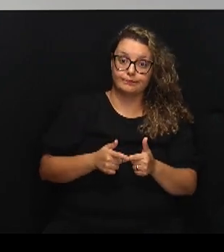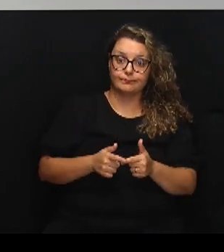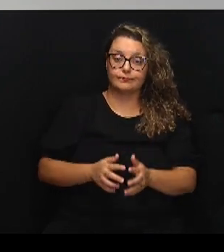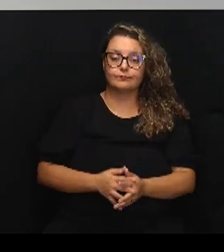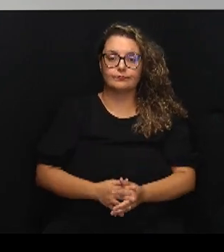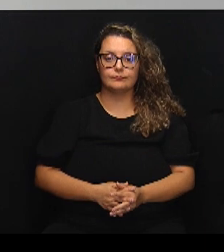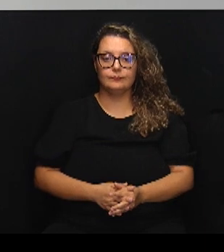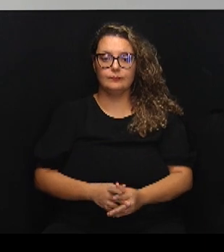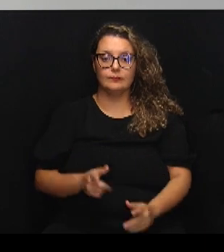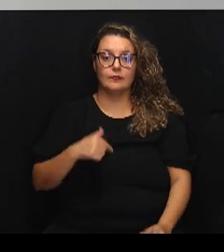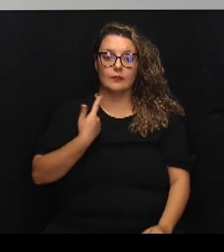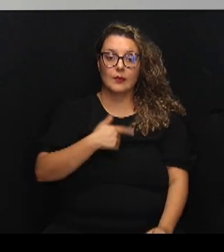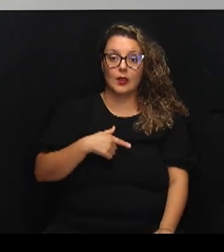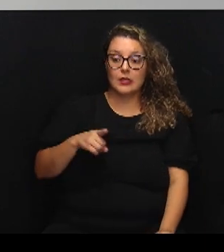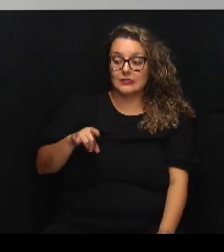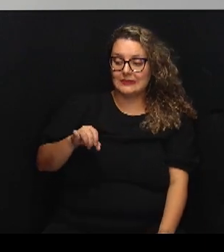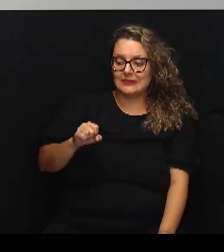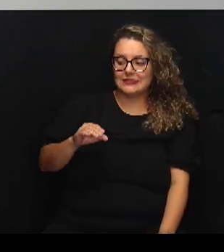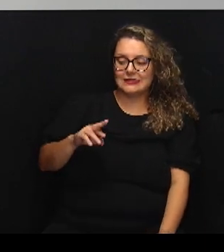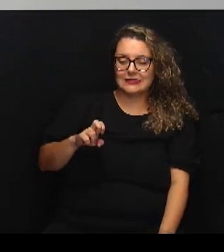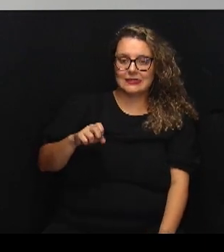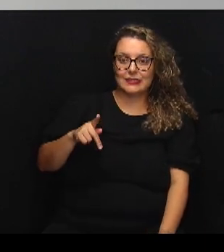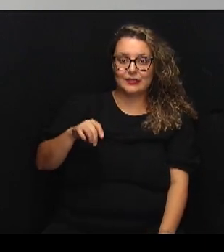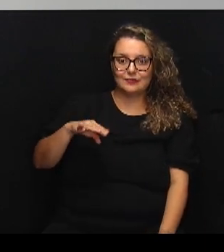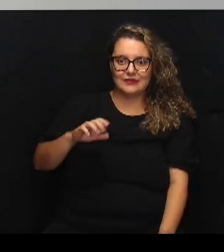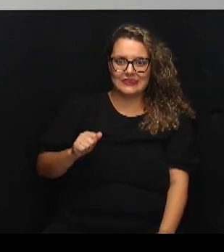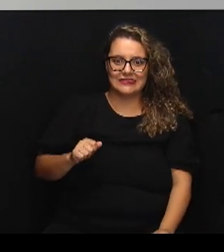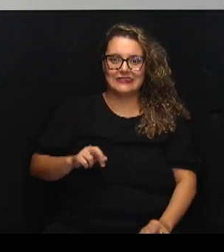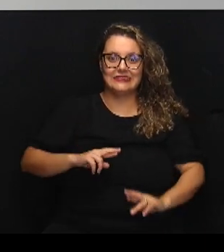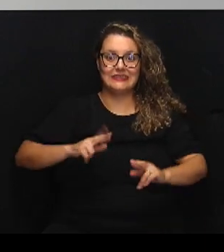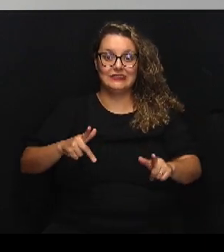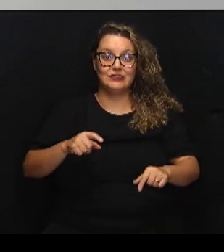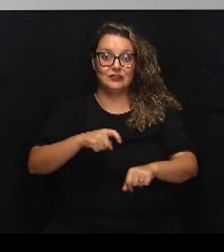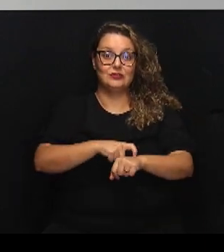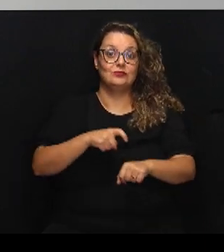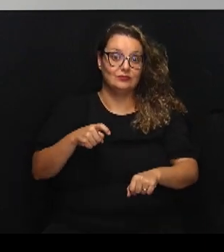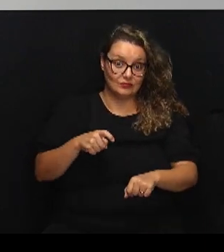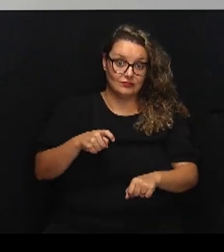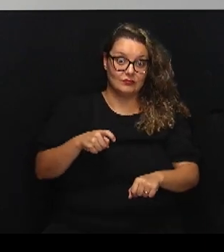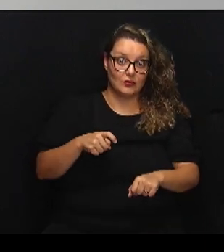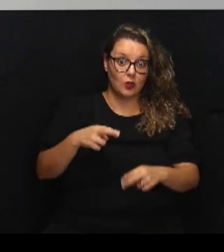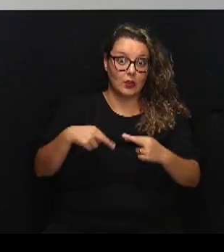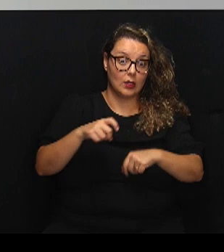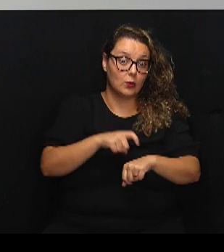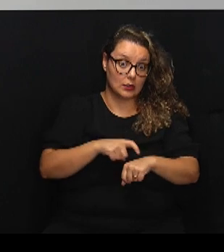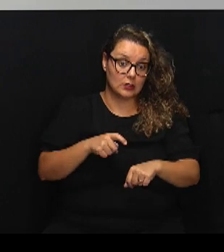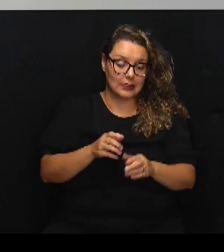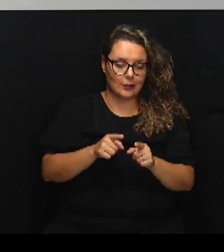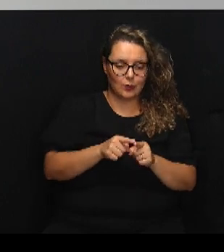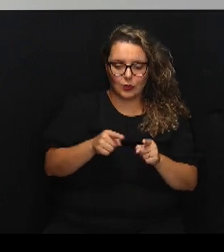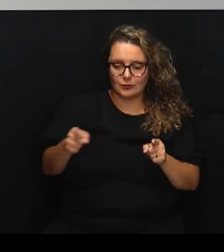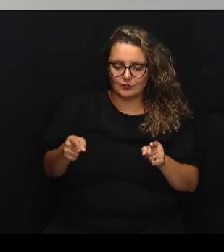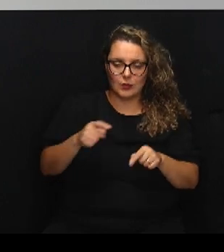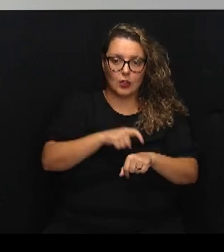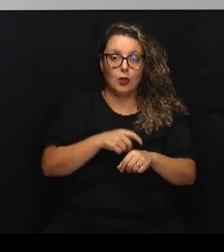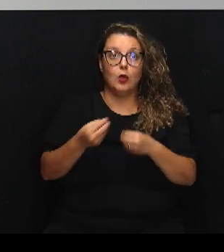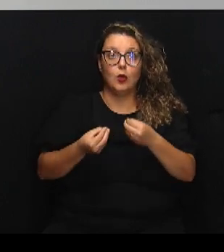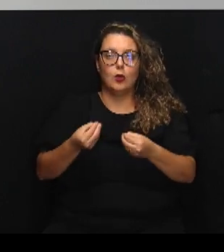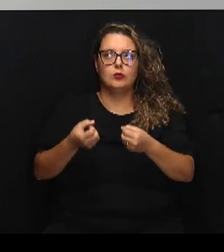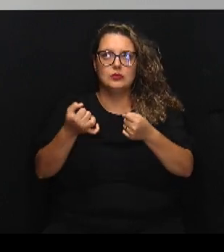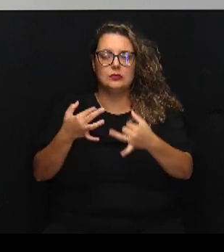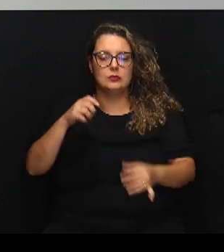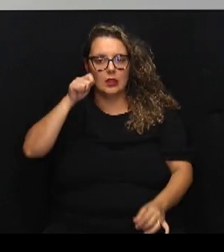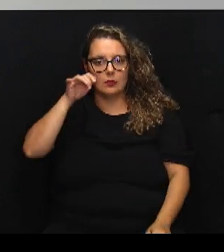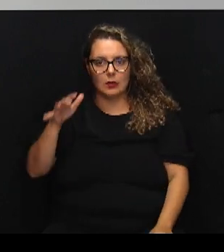são problemáticas, em que a gente tem uma discrepância muito grande nos tempos, né? Uma questão temporal, tá? Como que eu posso